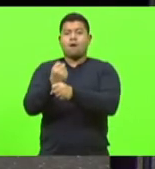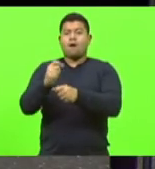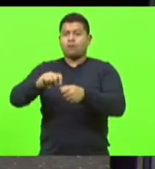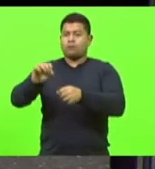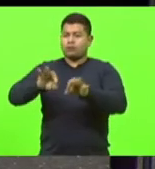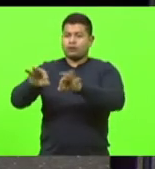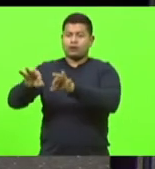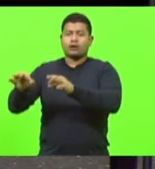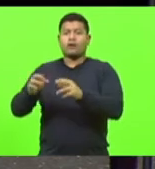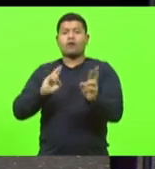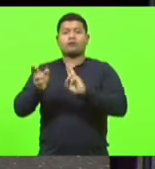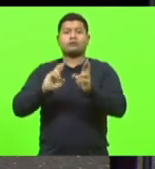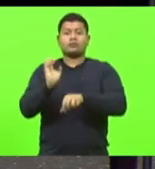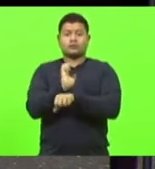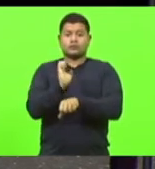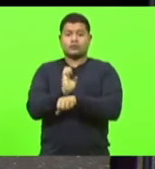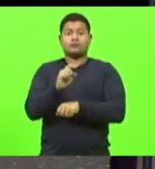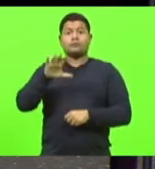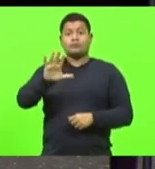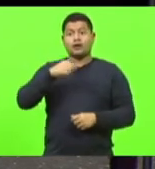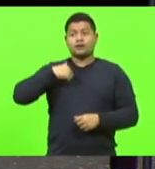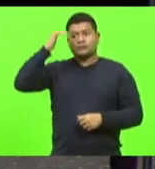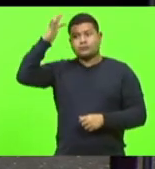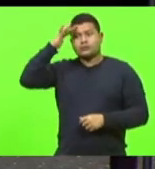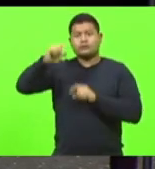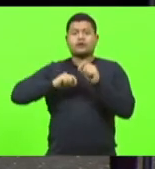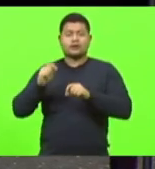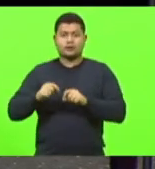Eu imaginava, deputado Alba, que na semana seguinte